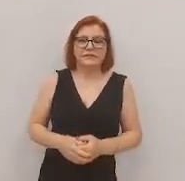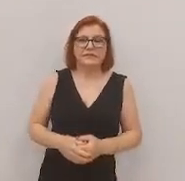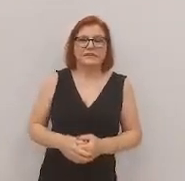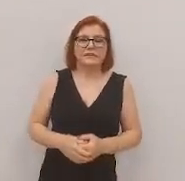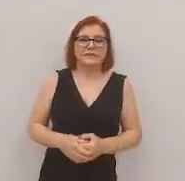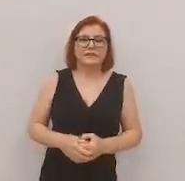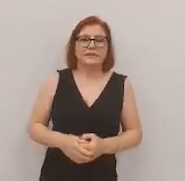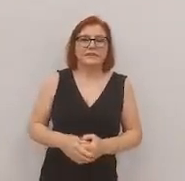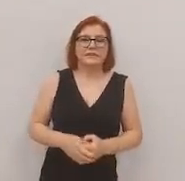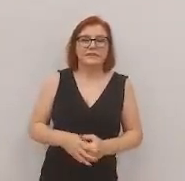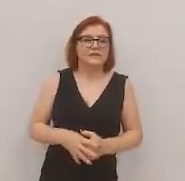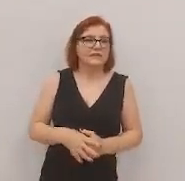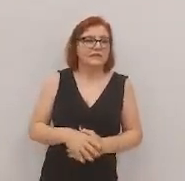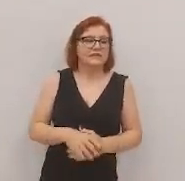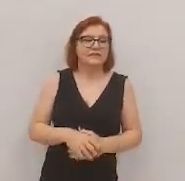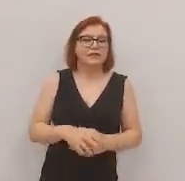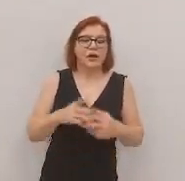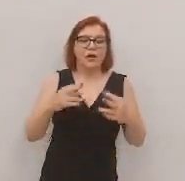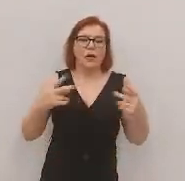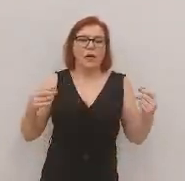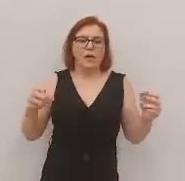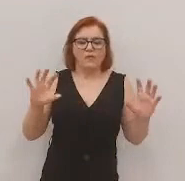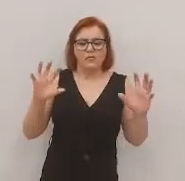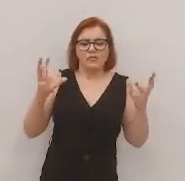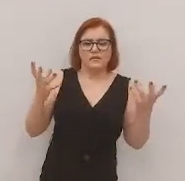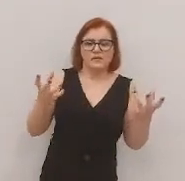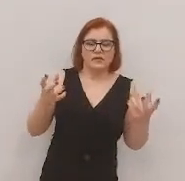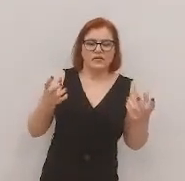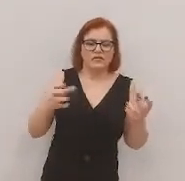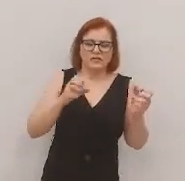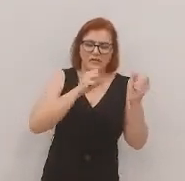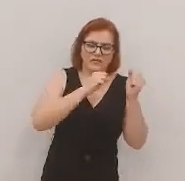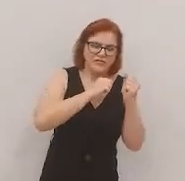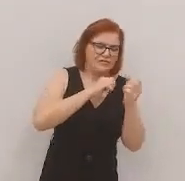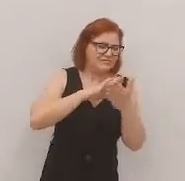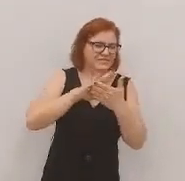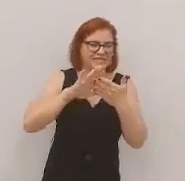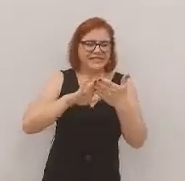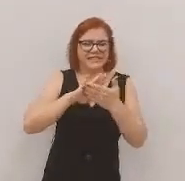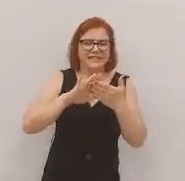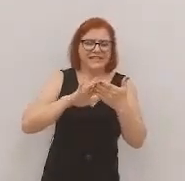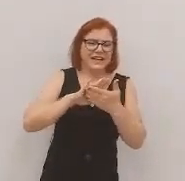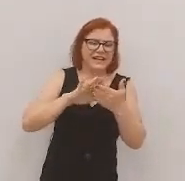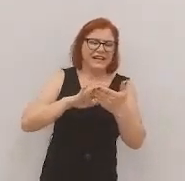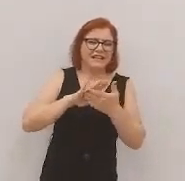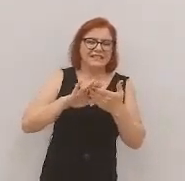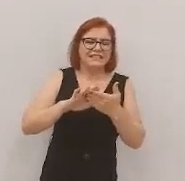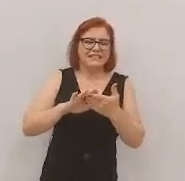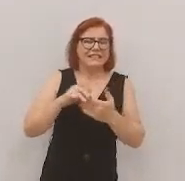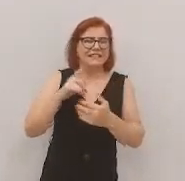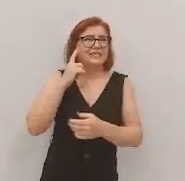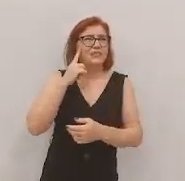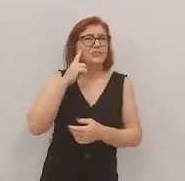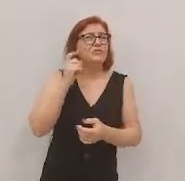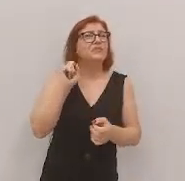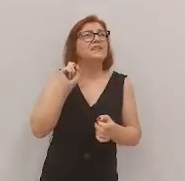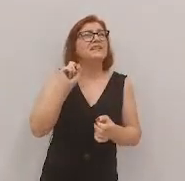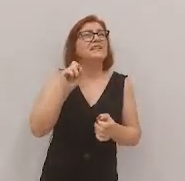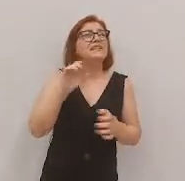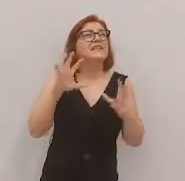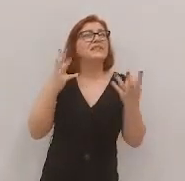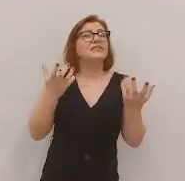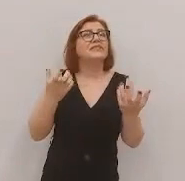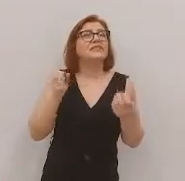dormia. Nossa, acontecia assim, um monte de coisa, né? E daí, meu Deus do céu, o que é que está acontecendo dentro da